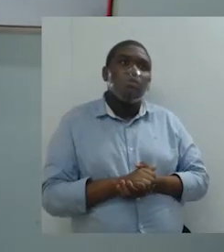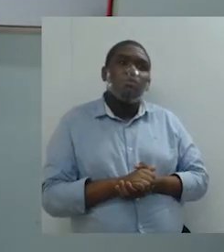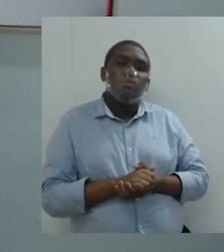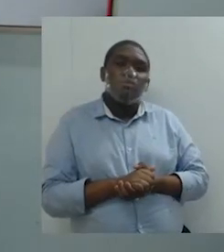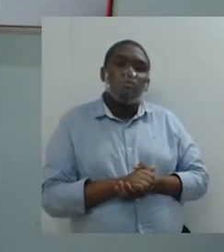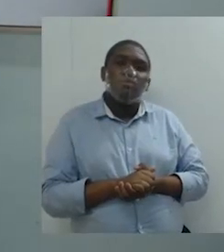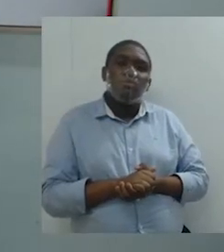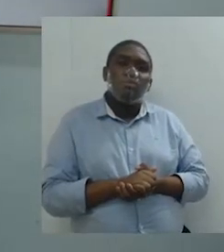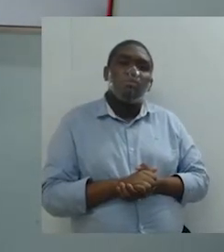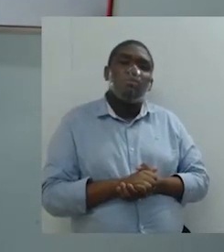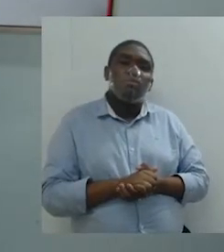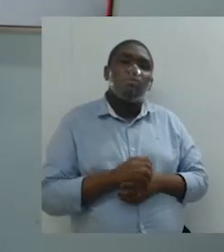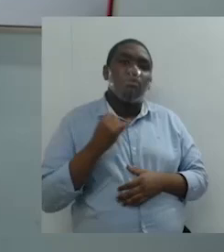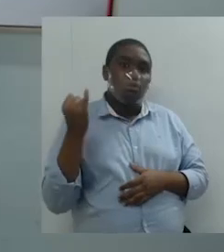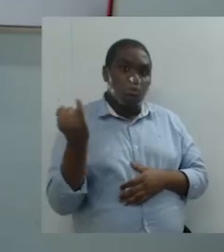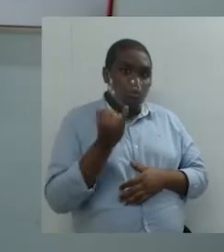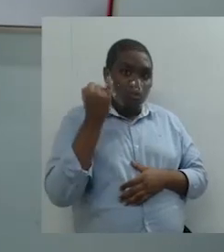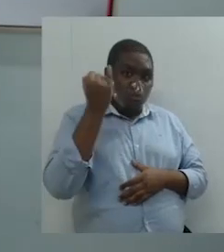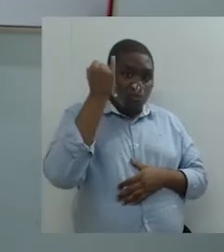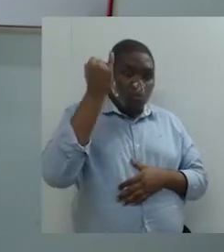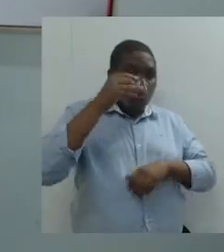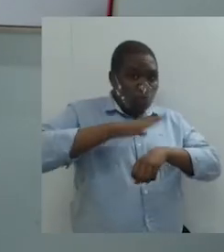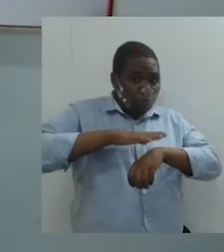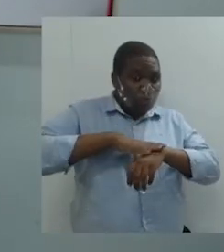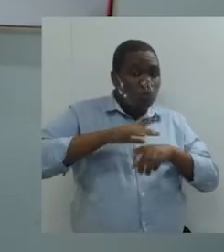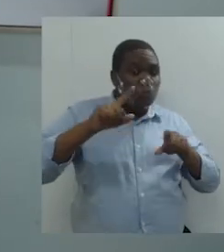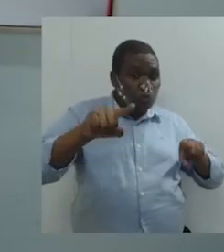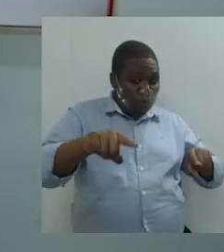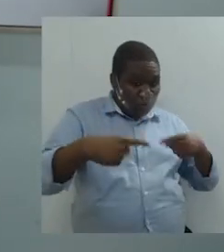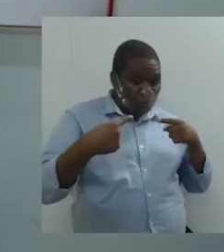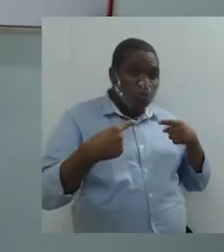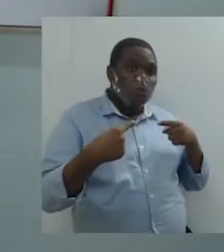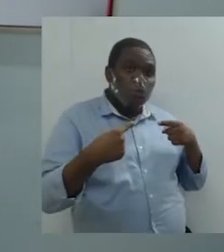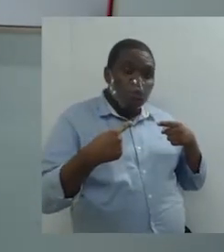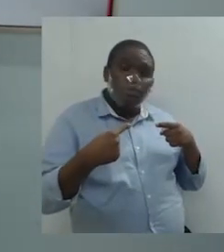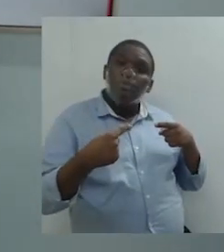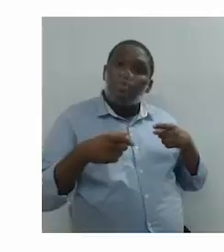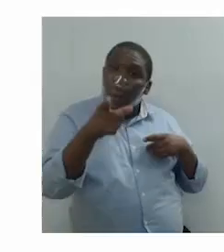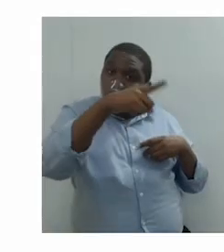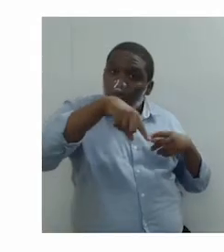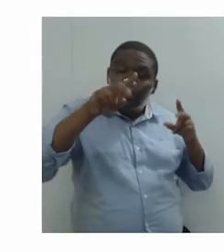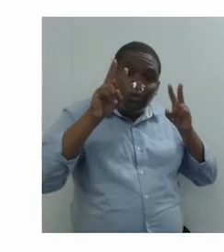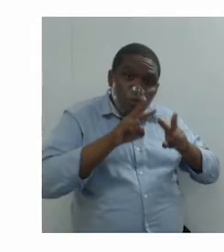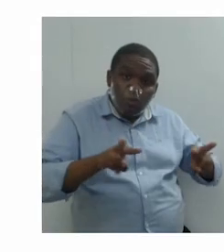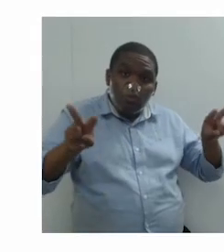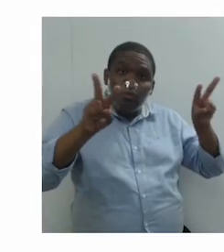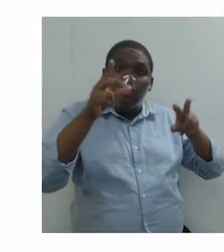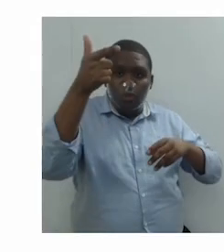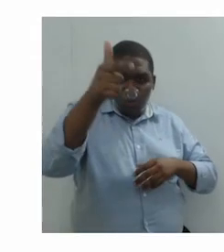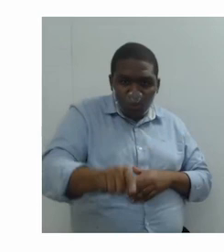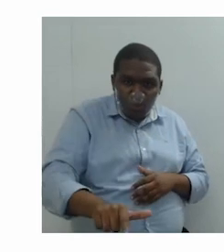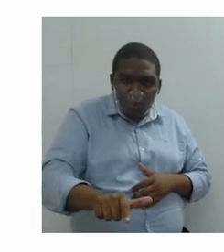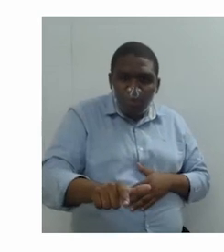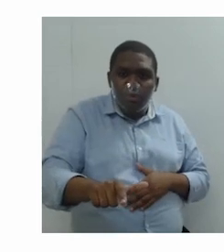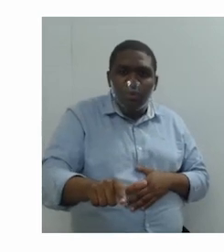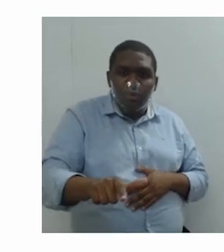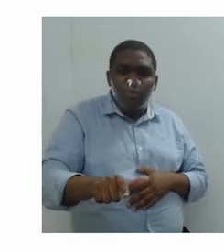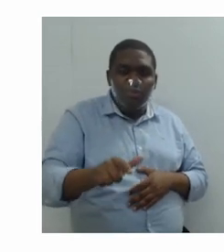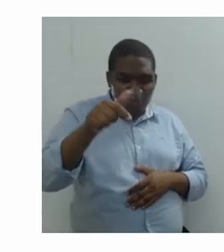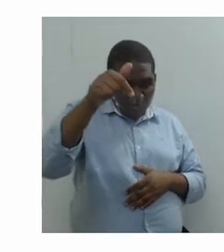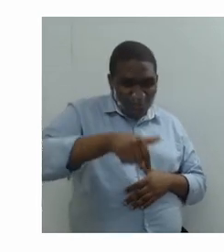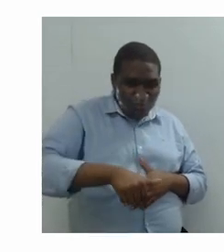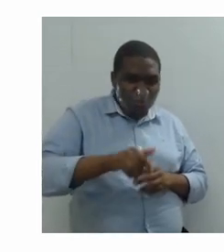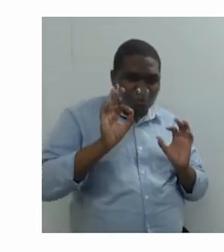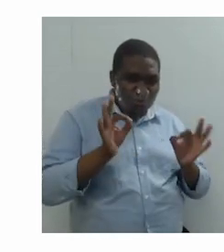é importante no desafio, eu estou trazendo agora para vocês observarem novamente, aqui,